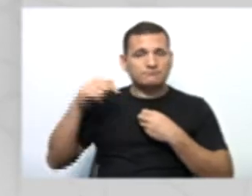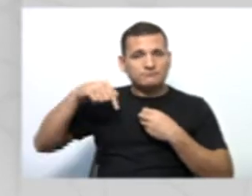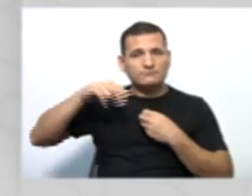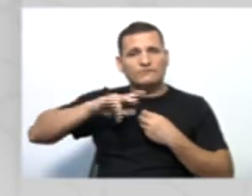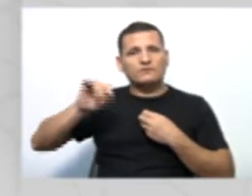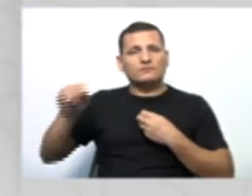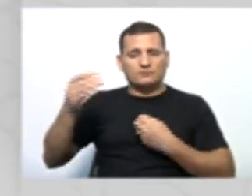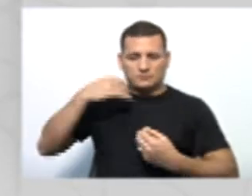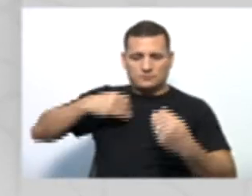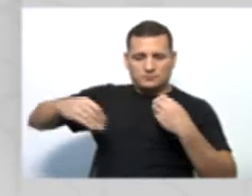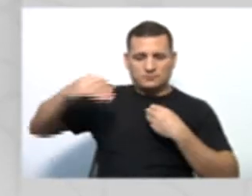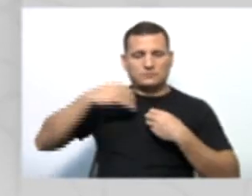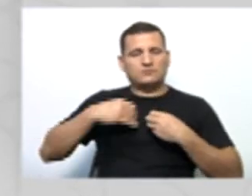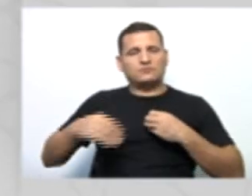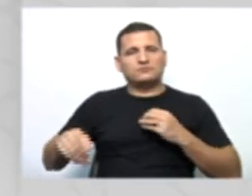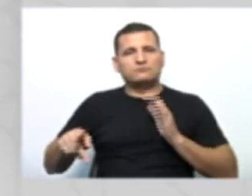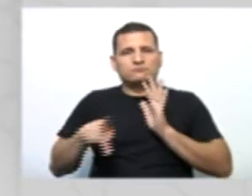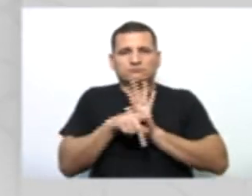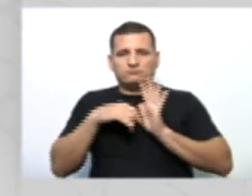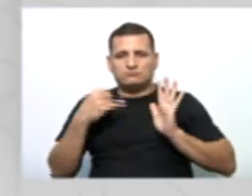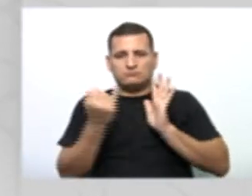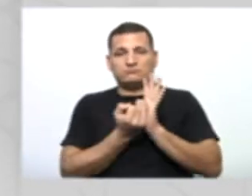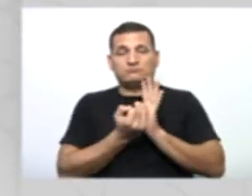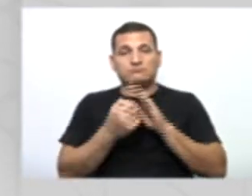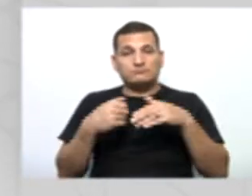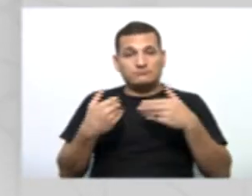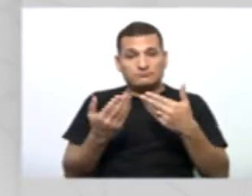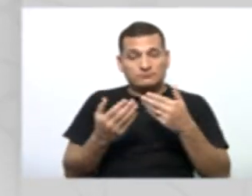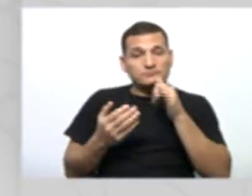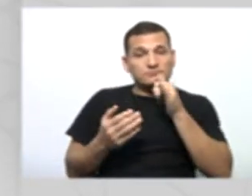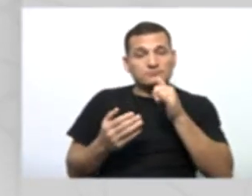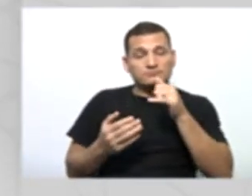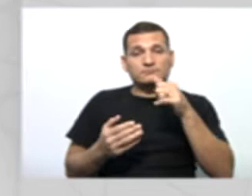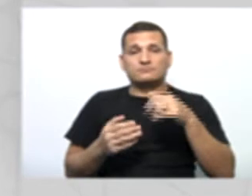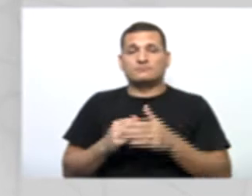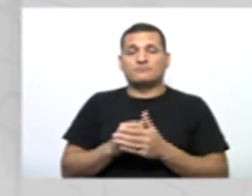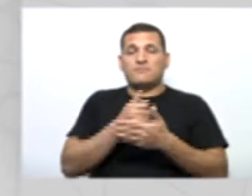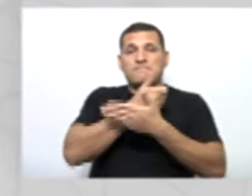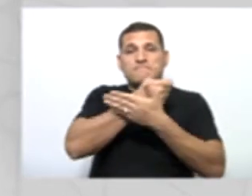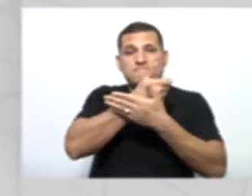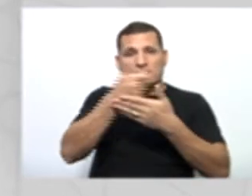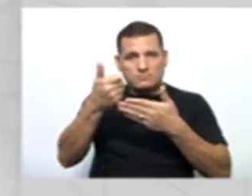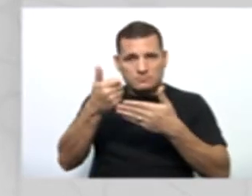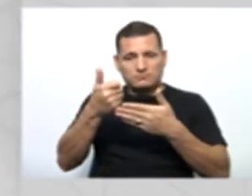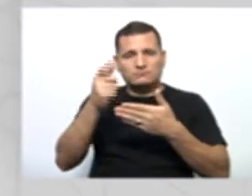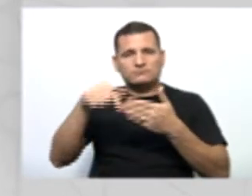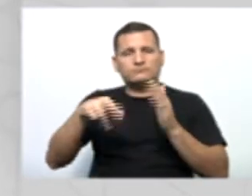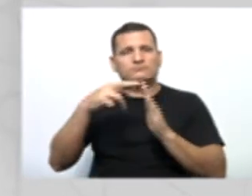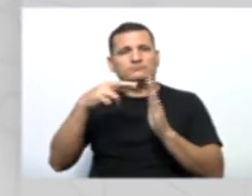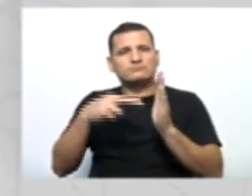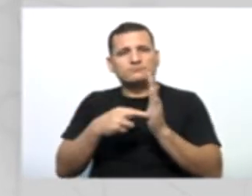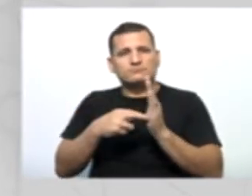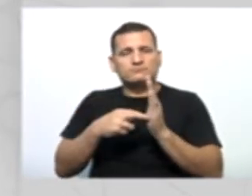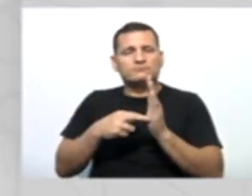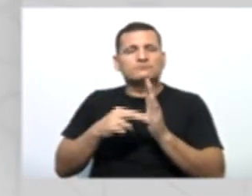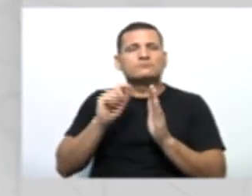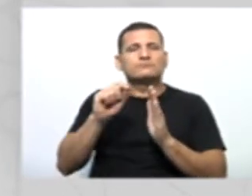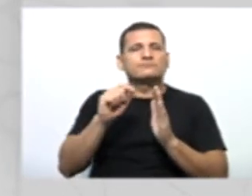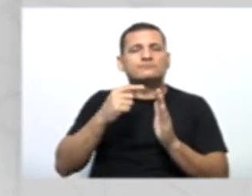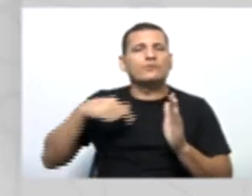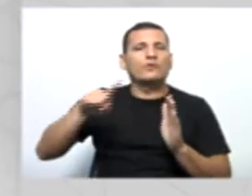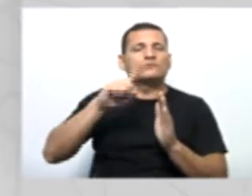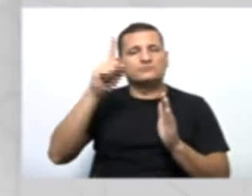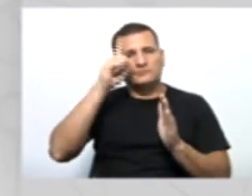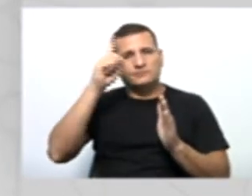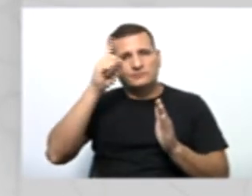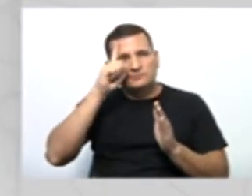meu modo de agir. Então, quando a gente for falar de moral, nós estamos falando daquelas normas que determinam a nossa prática cotidiana.